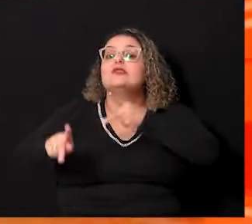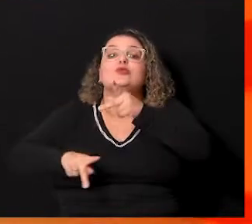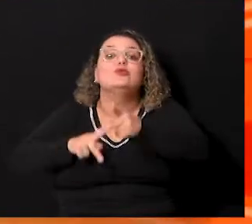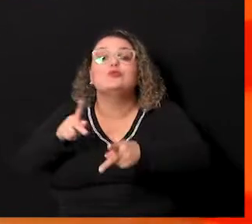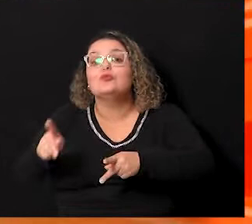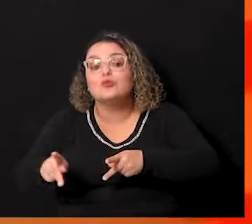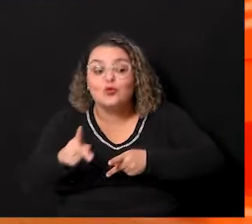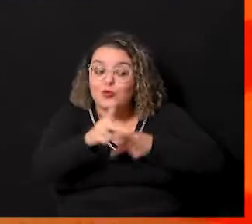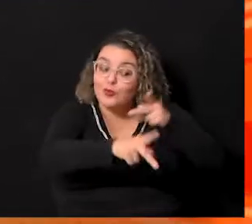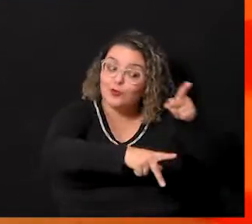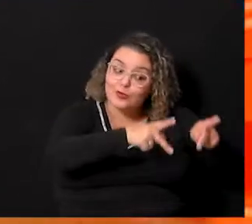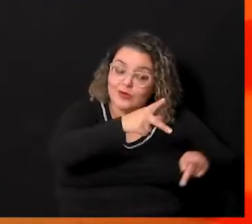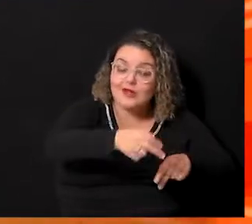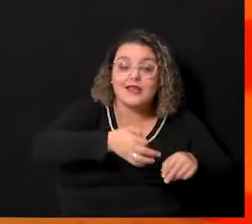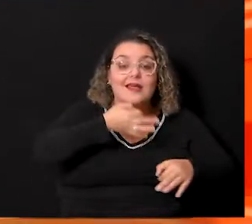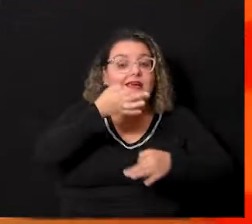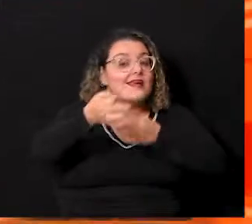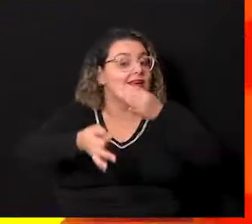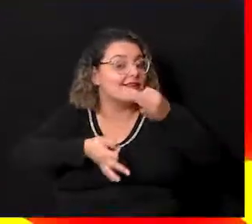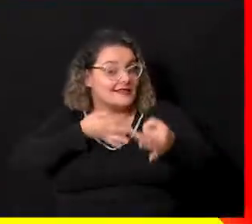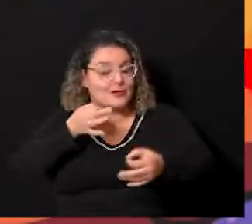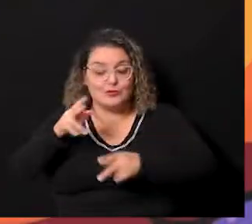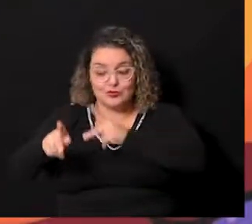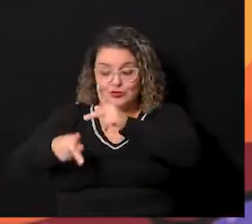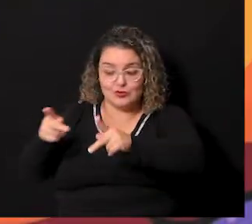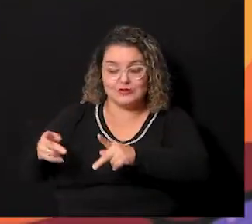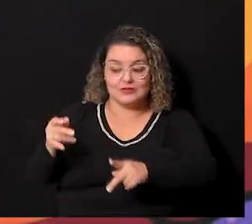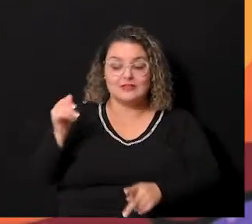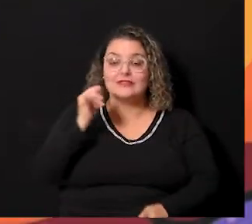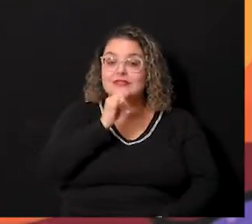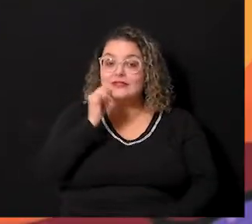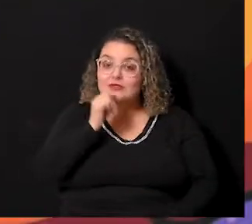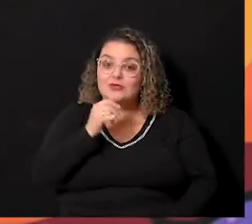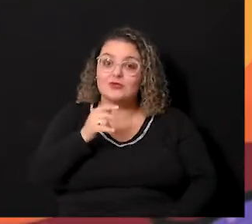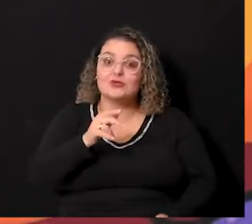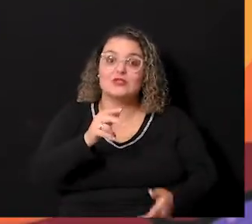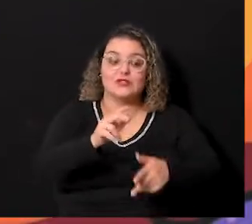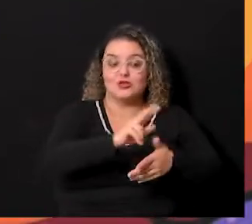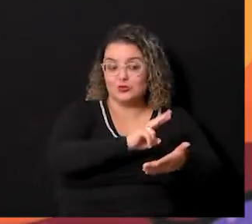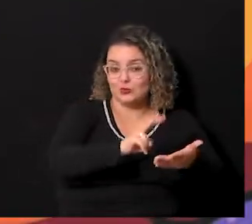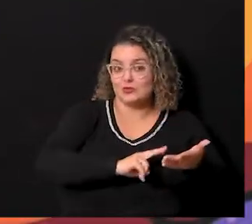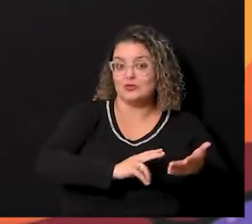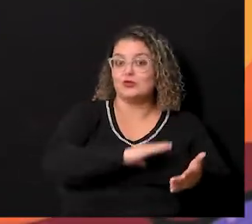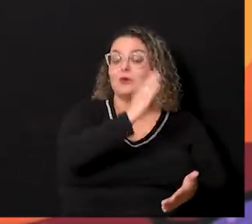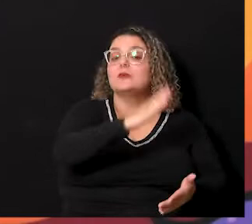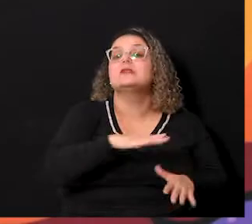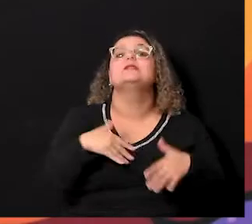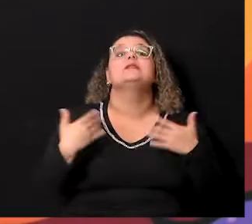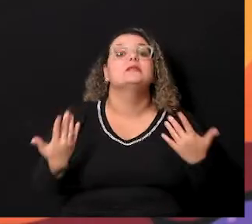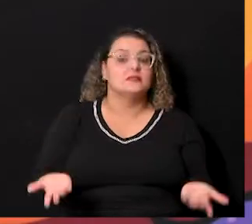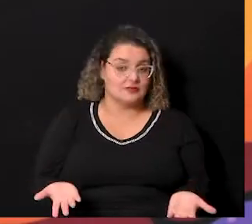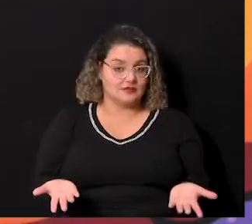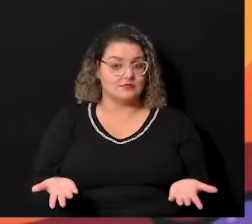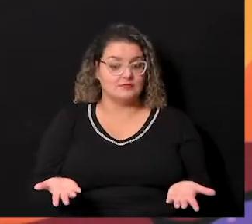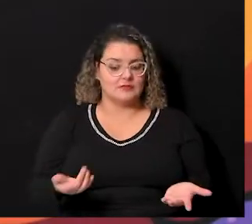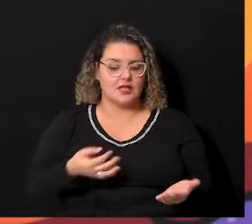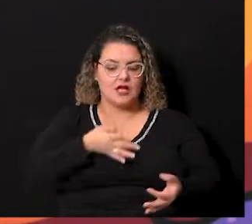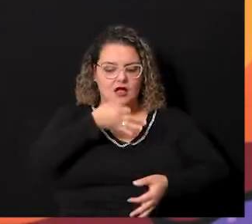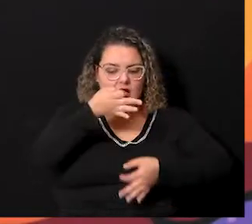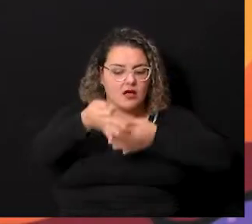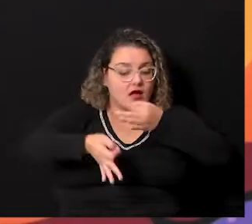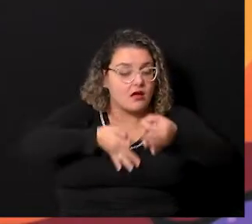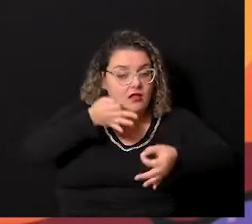né? E a crítica? Então nós temos ali o público italiano, o leitor italiano e o leitor brasileiro, né?